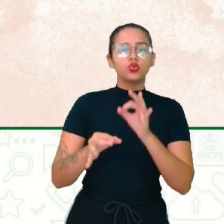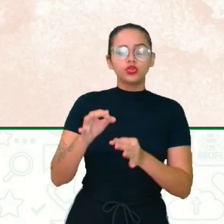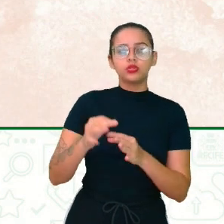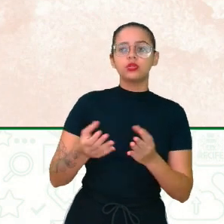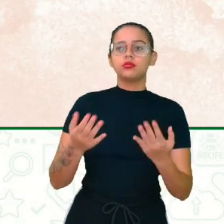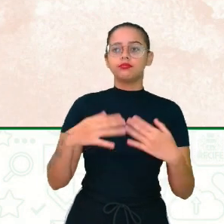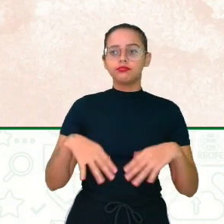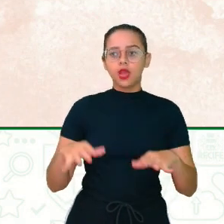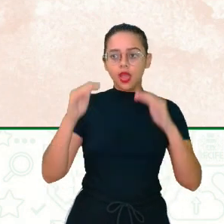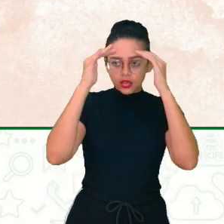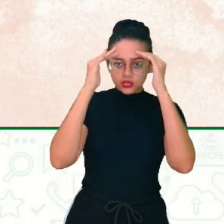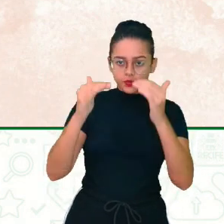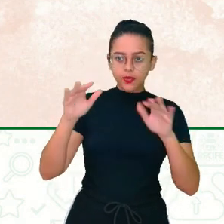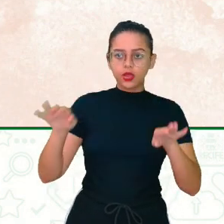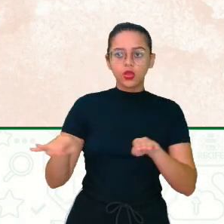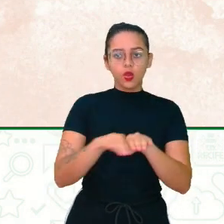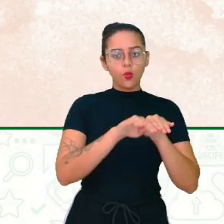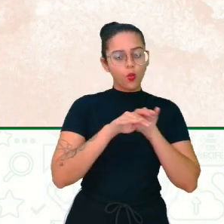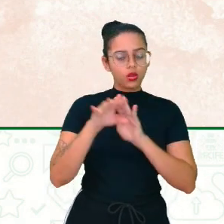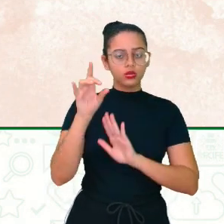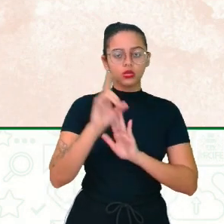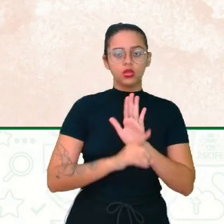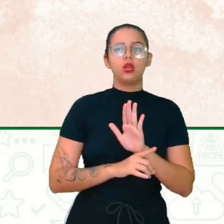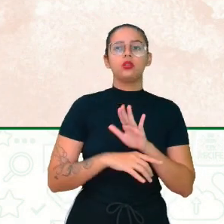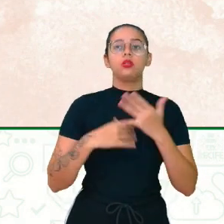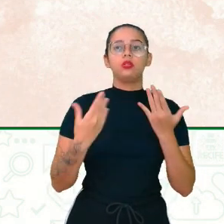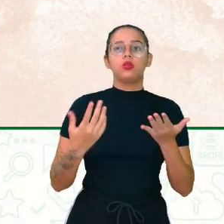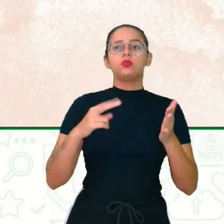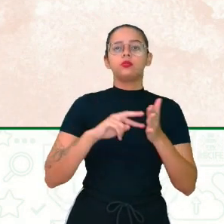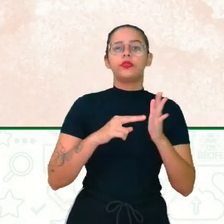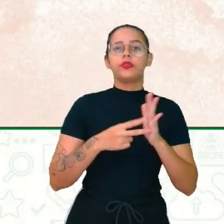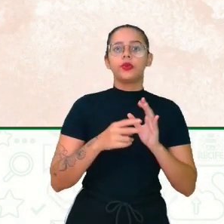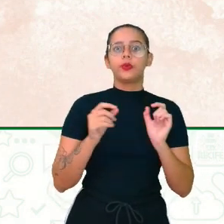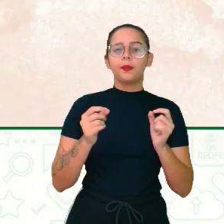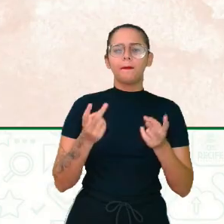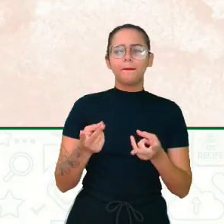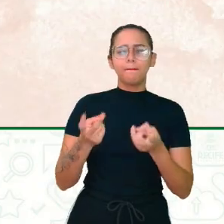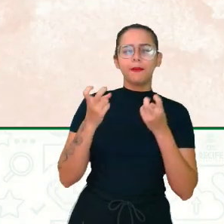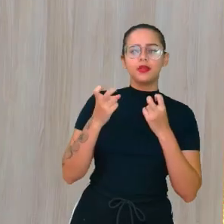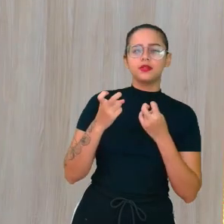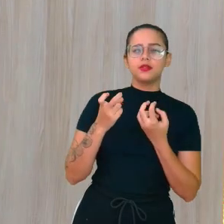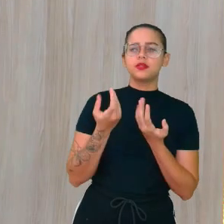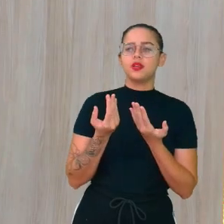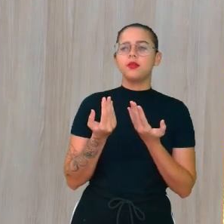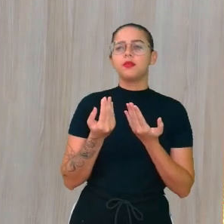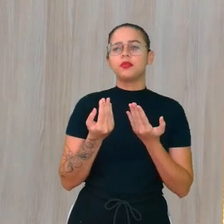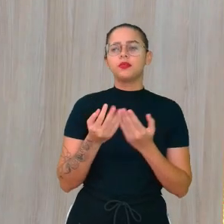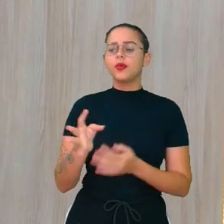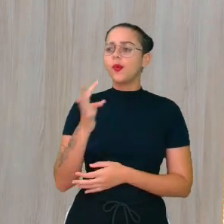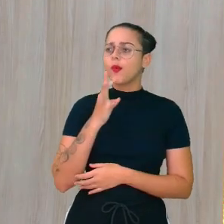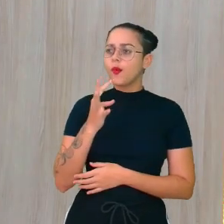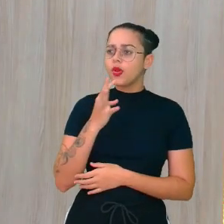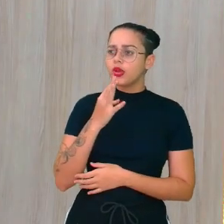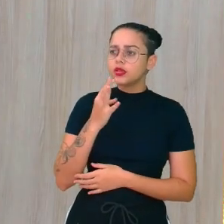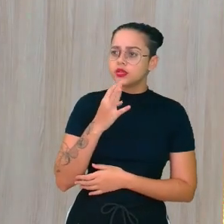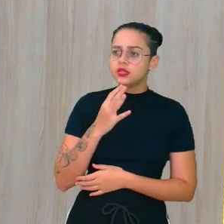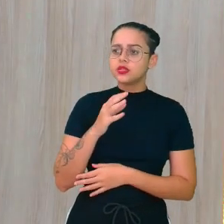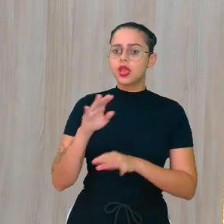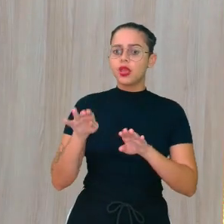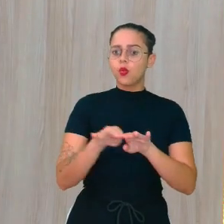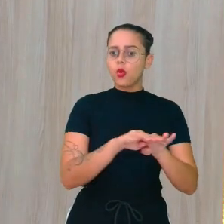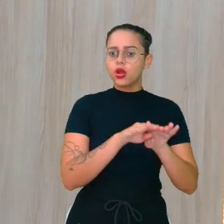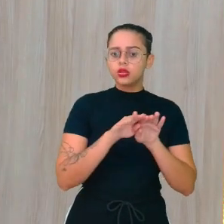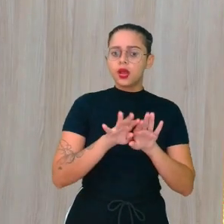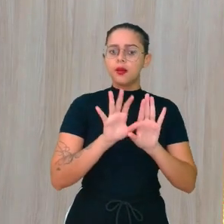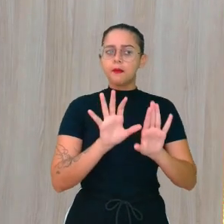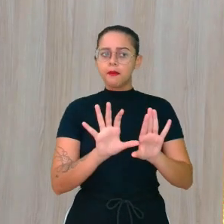imparcialidade, respeito à igualdade de direitos. Então, percebam que é reconhecer a igualdade, mas